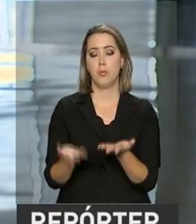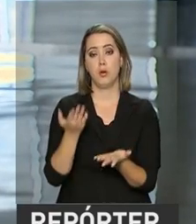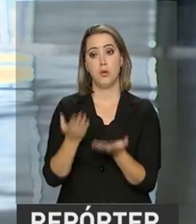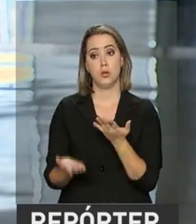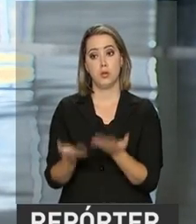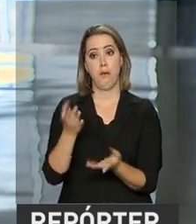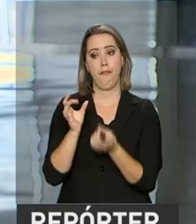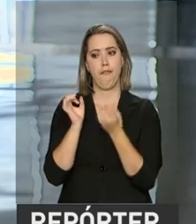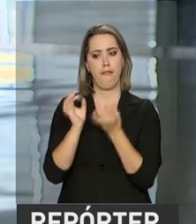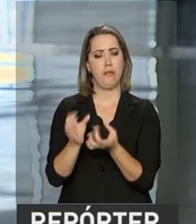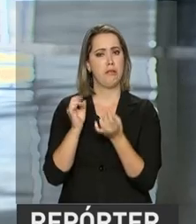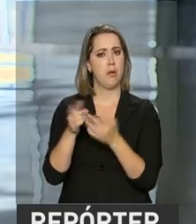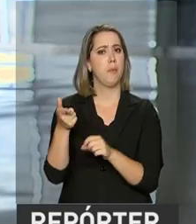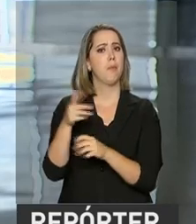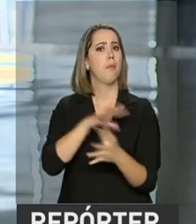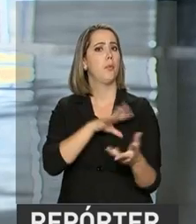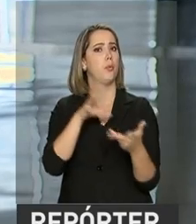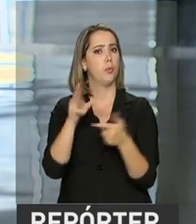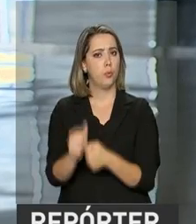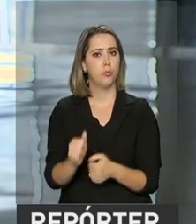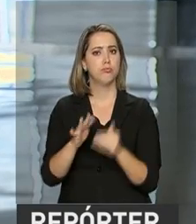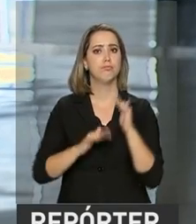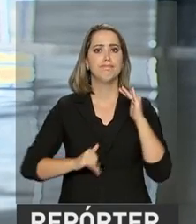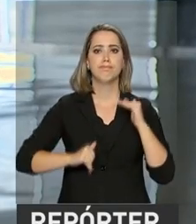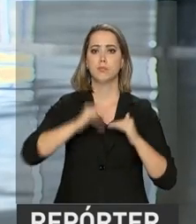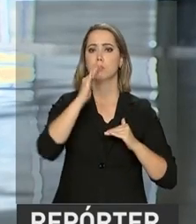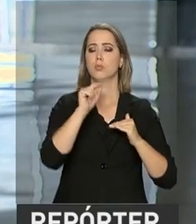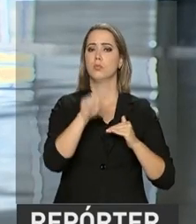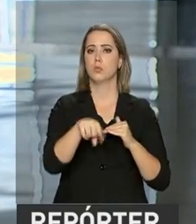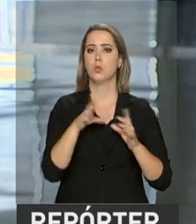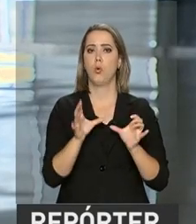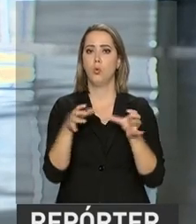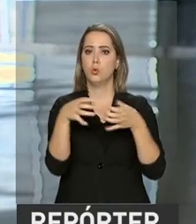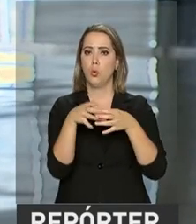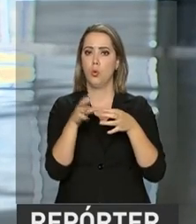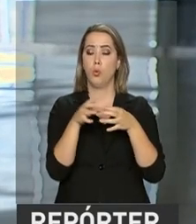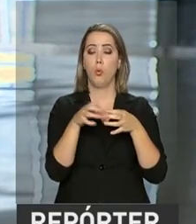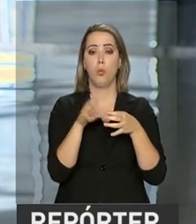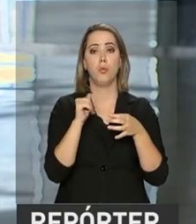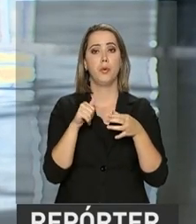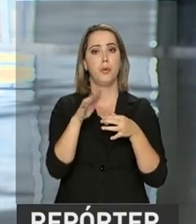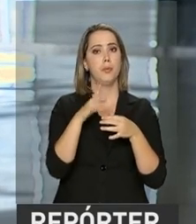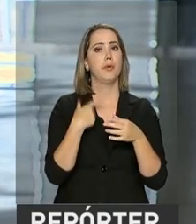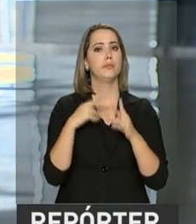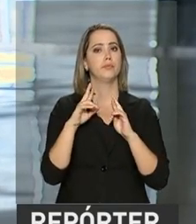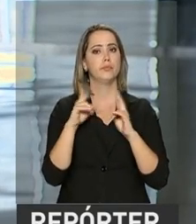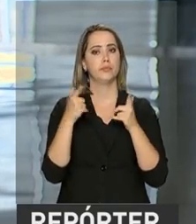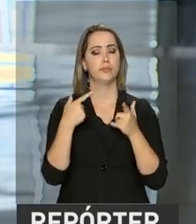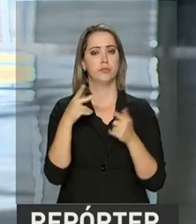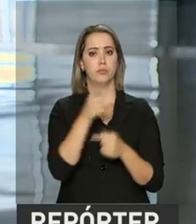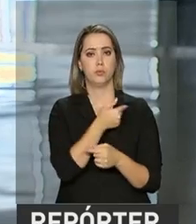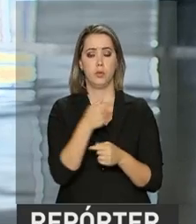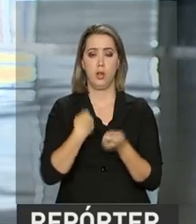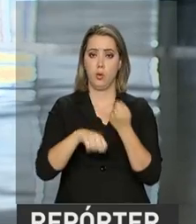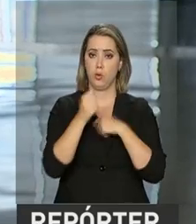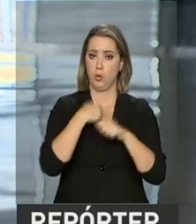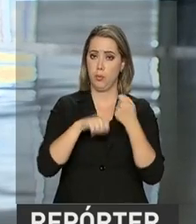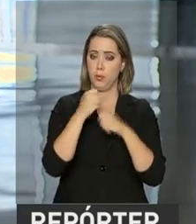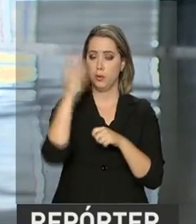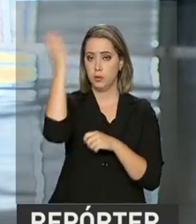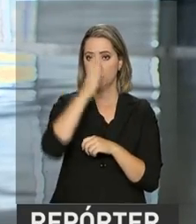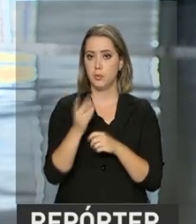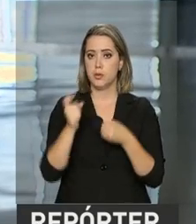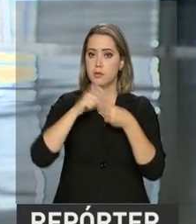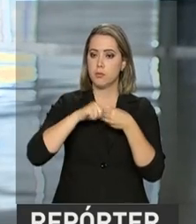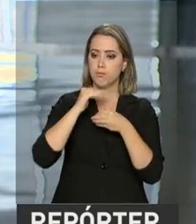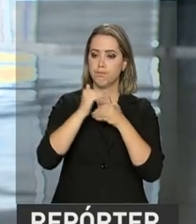exportador a balança comercial brasileira é um desses setores que está fazendo com que a economia brasileira comece a